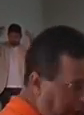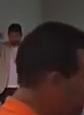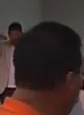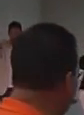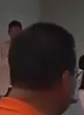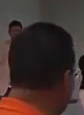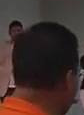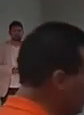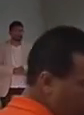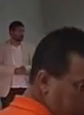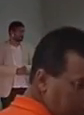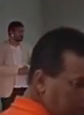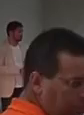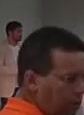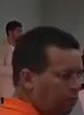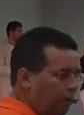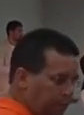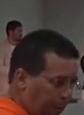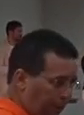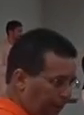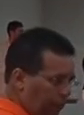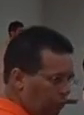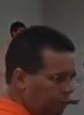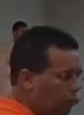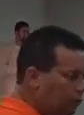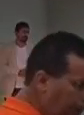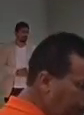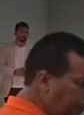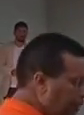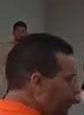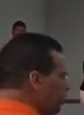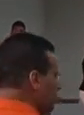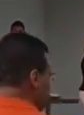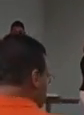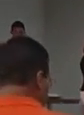Cardoso. Estamos seguindo a ordem do sorteio.